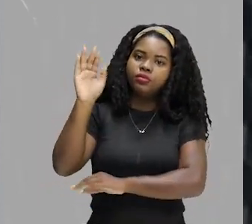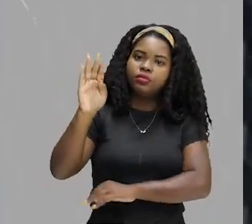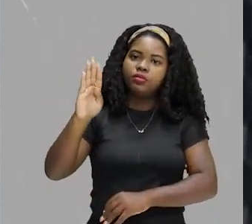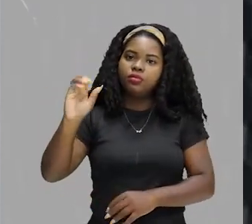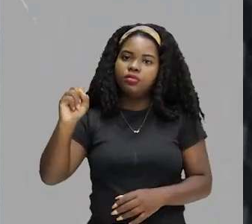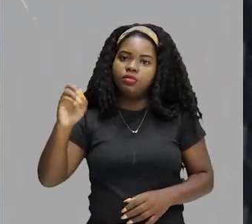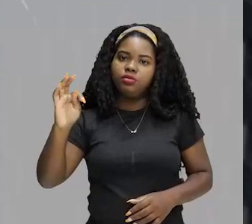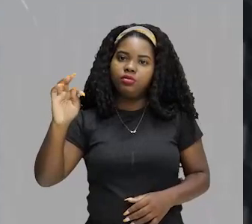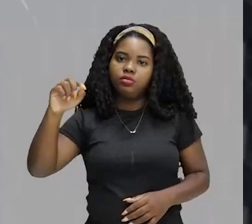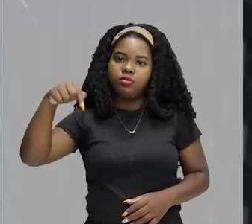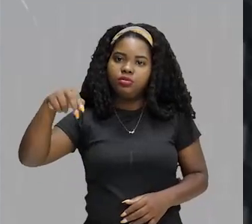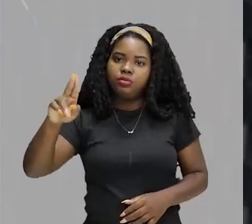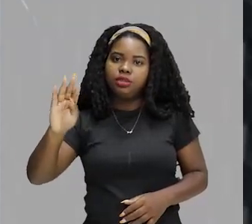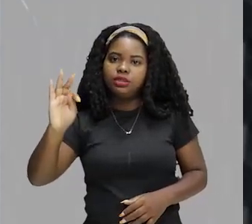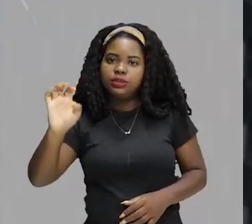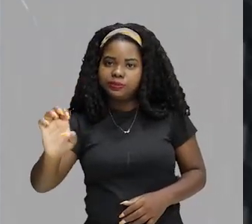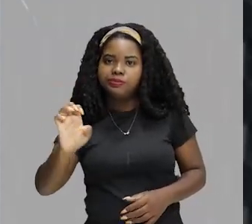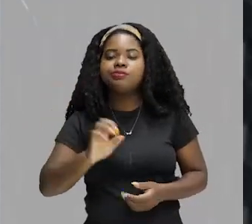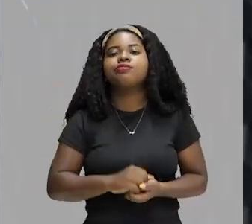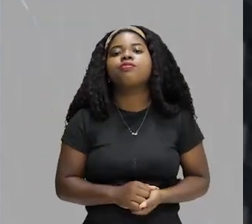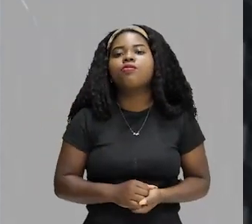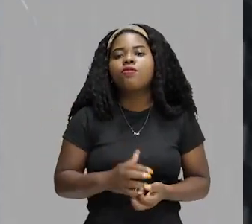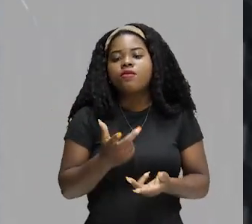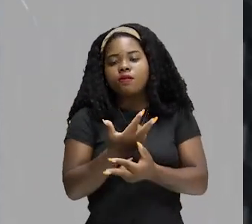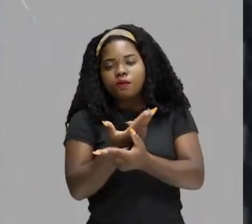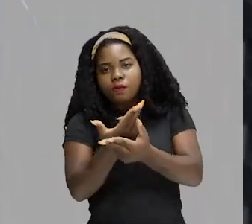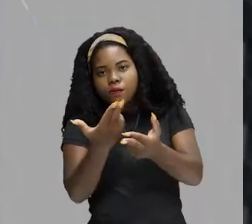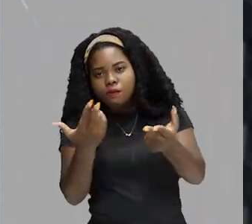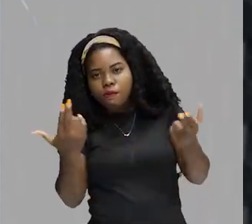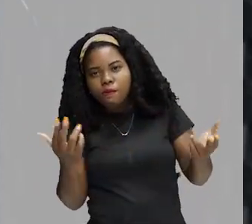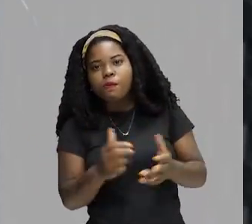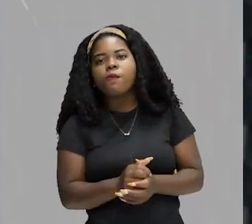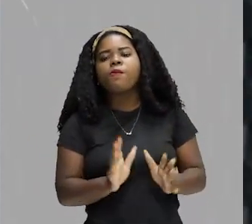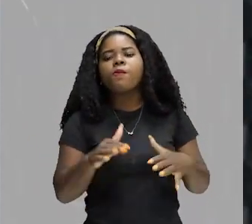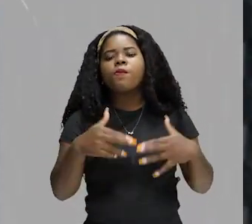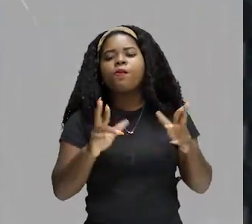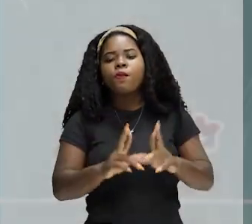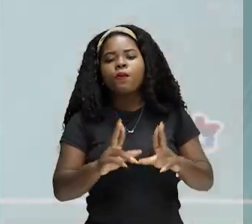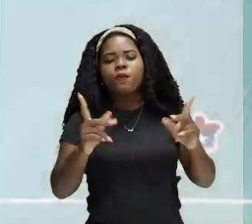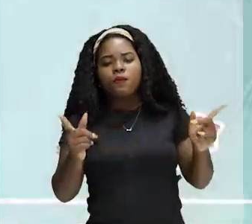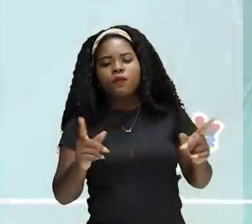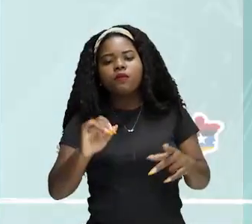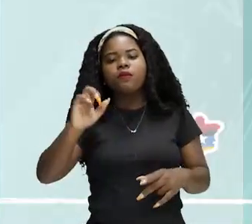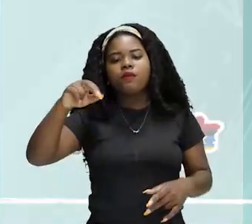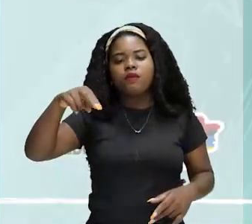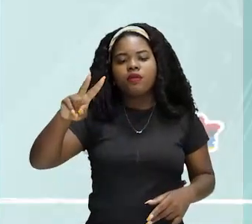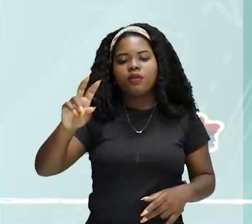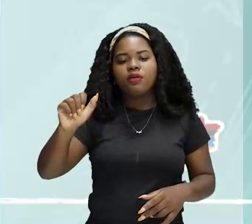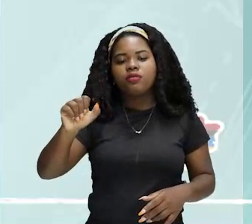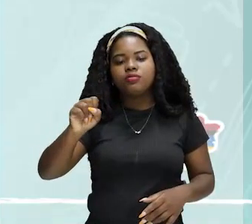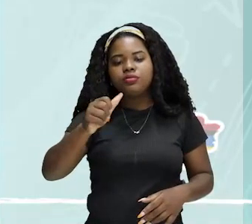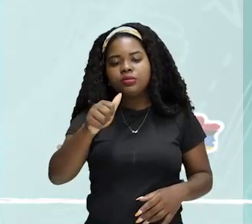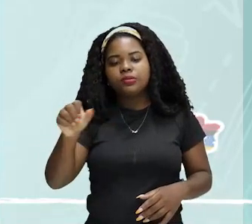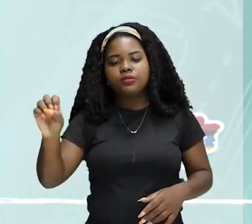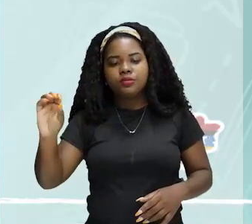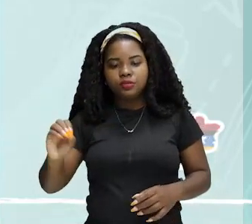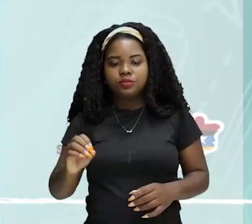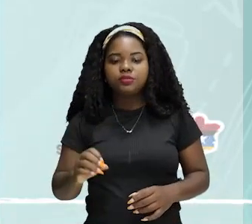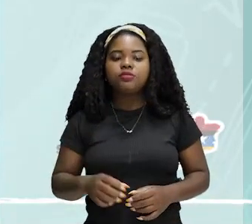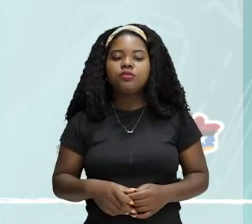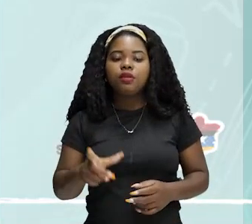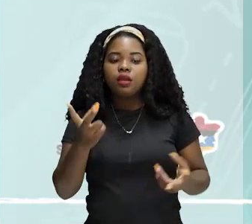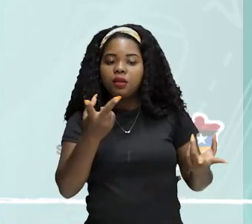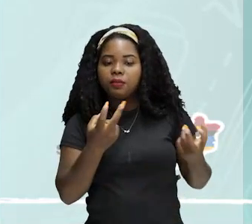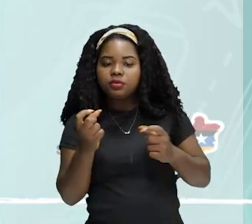têm em comum? São todos esportes de invasão. Todos visam o quê? Todos visam entrar na